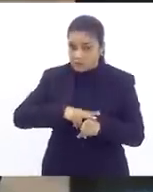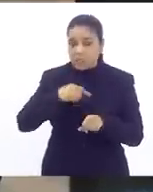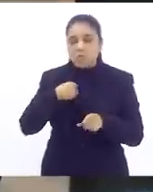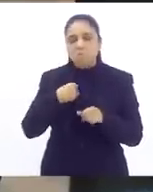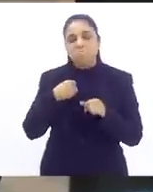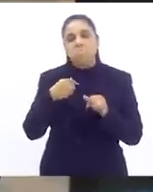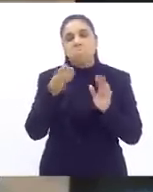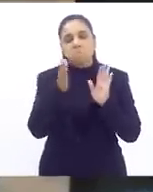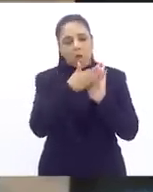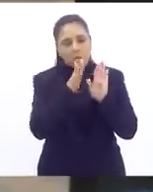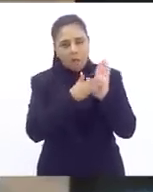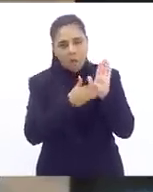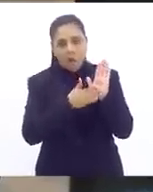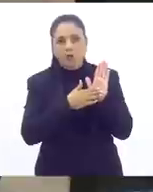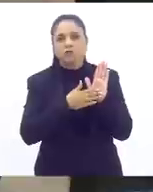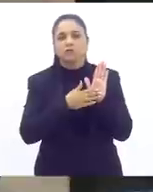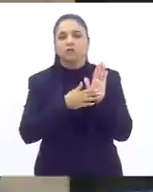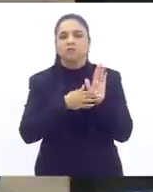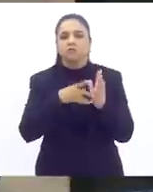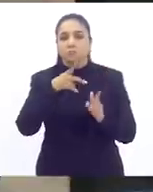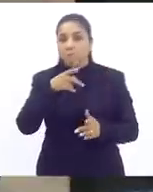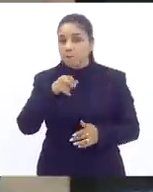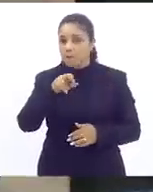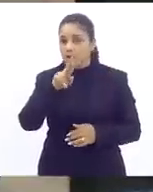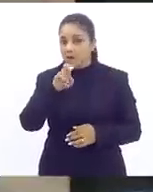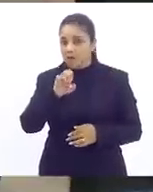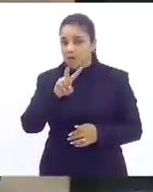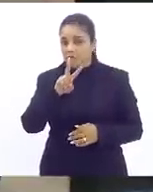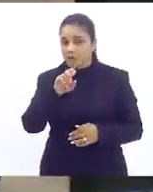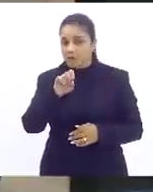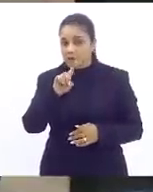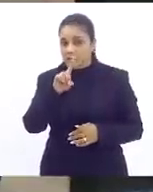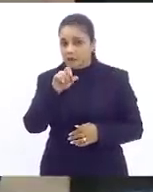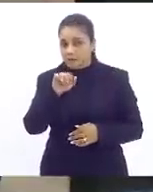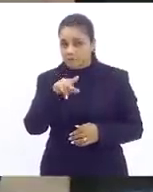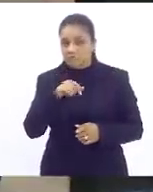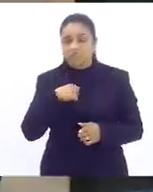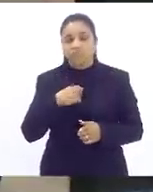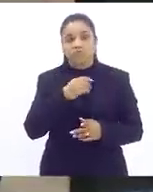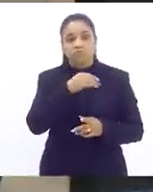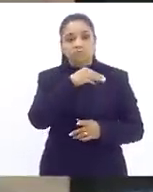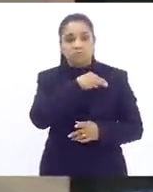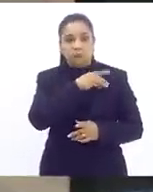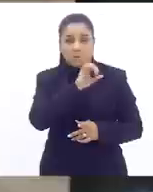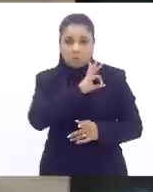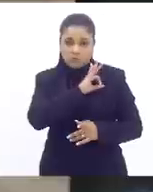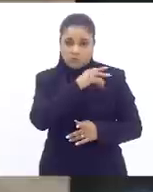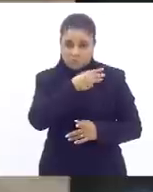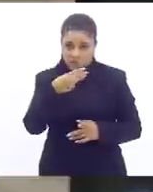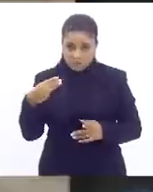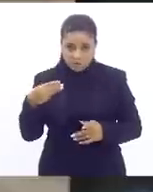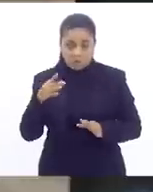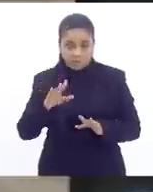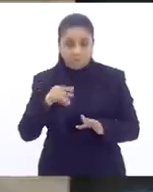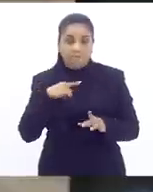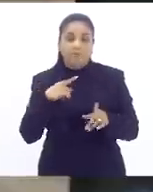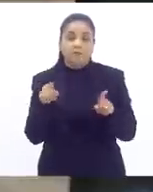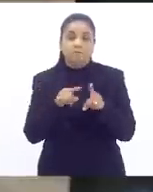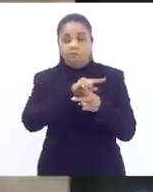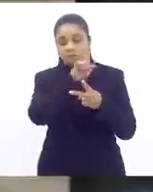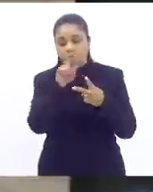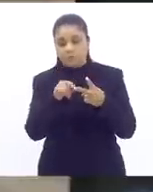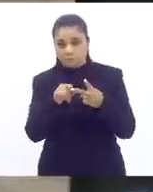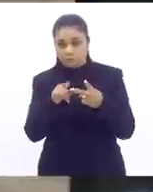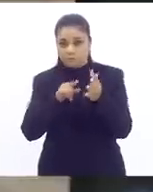previdência para os militares essa é a primeira pergunta a segunda pergunta eu queria dirigir o